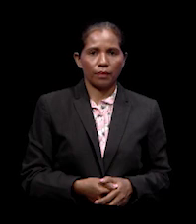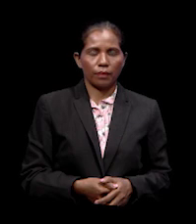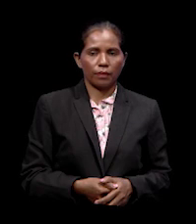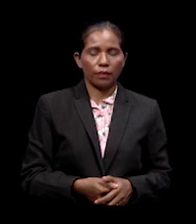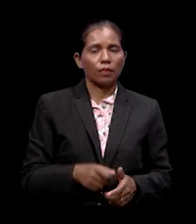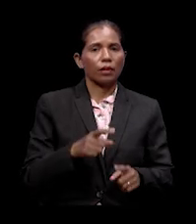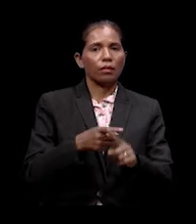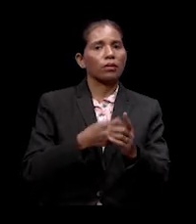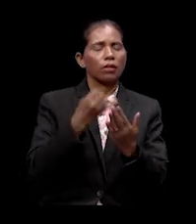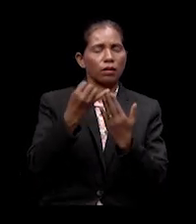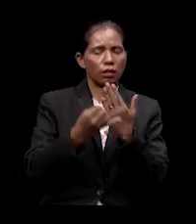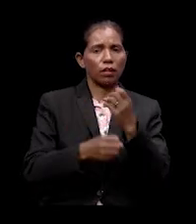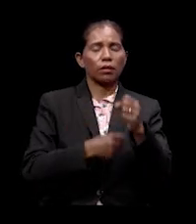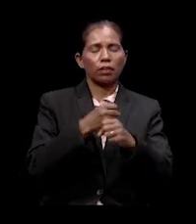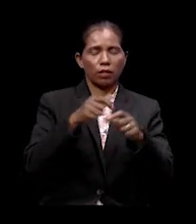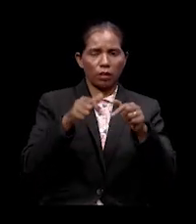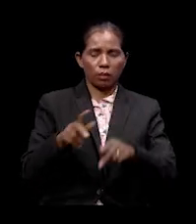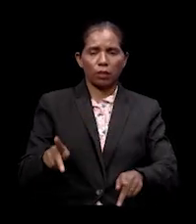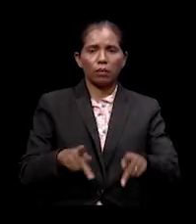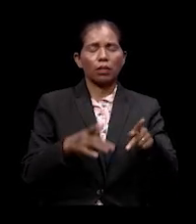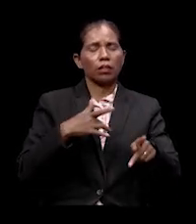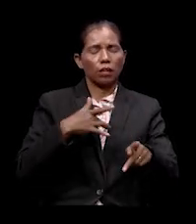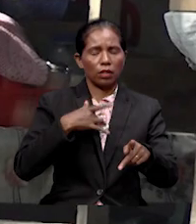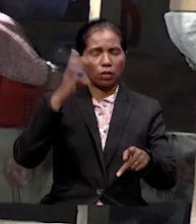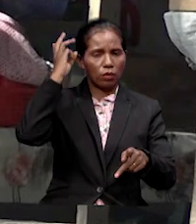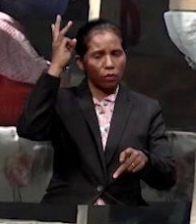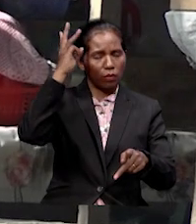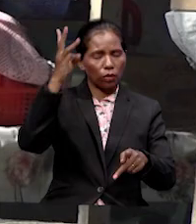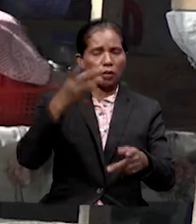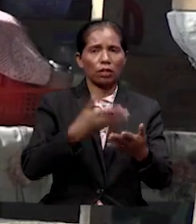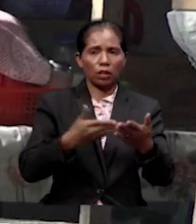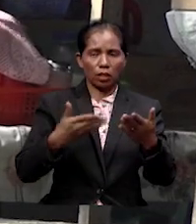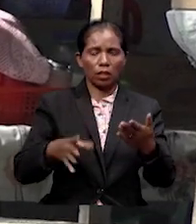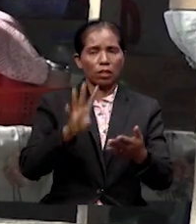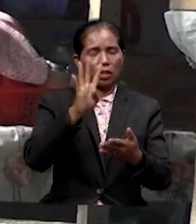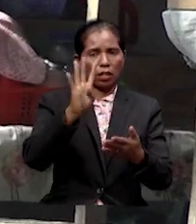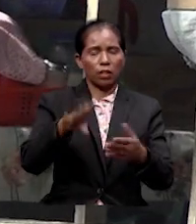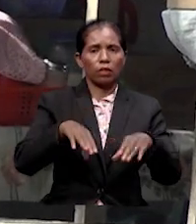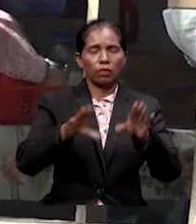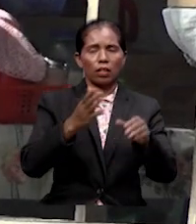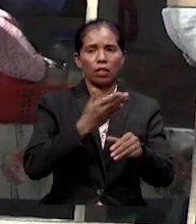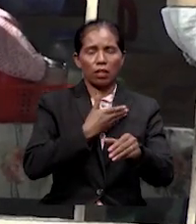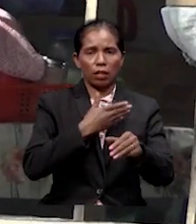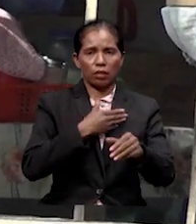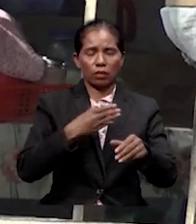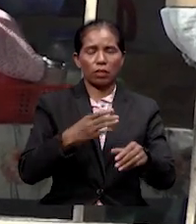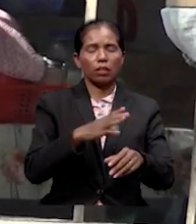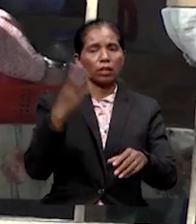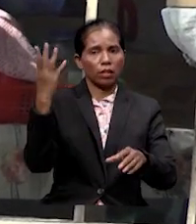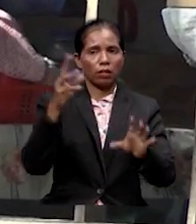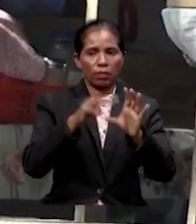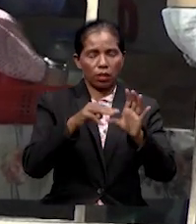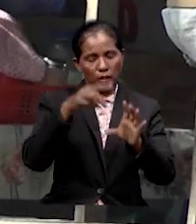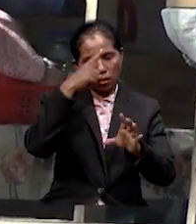Fulan Janeiro tinangne publiko senti preocupa hosasa item hat nebe falling side de repente ia mercado